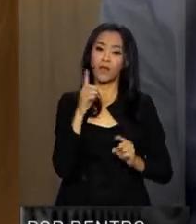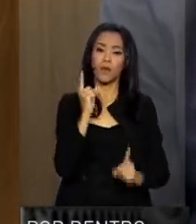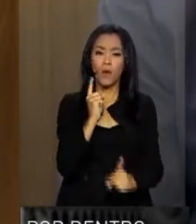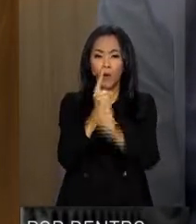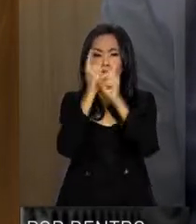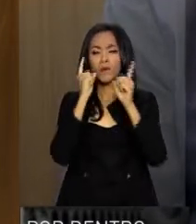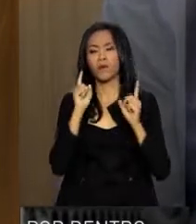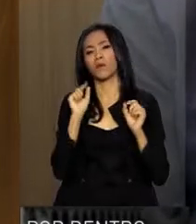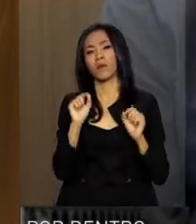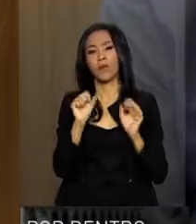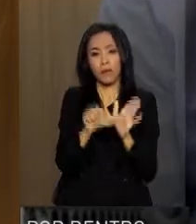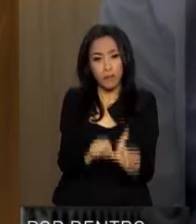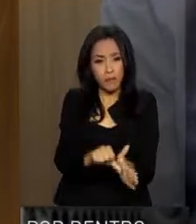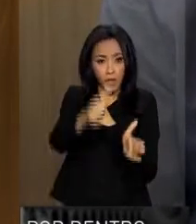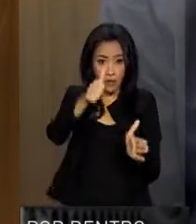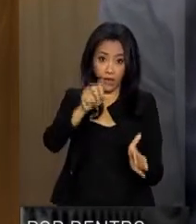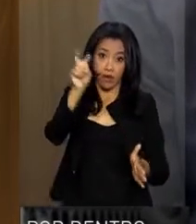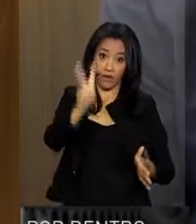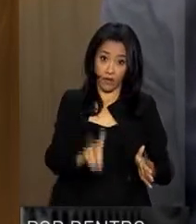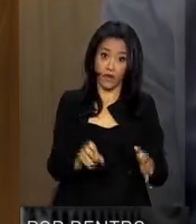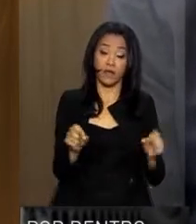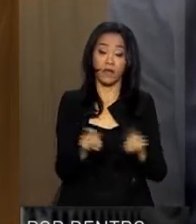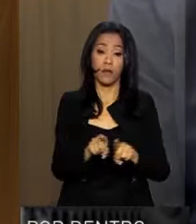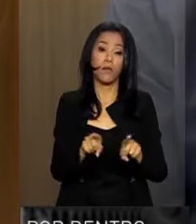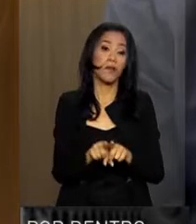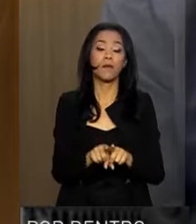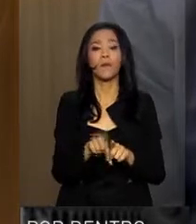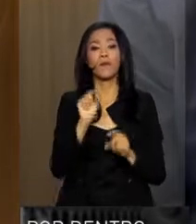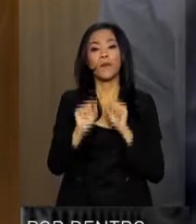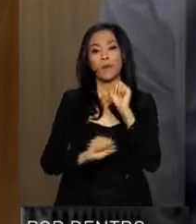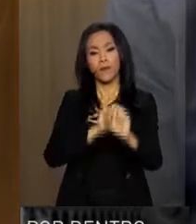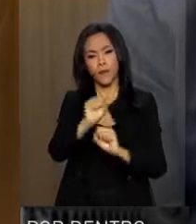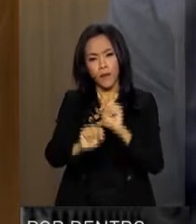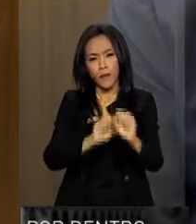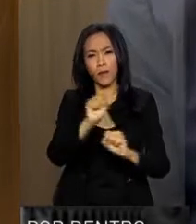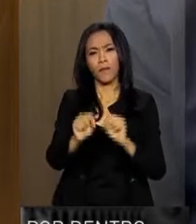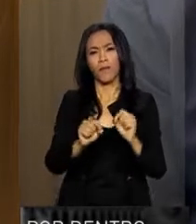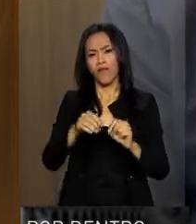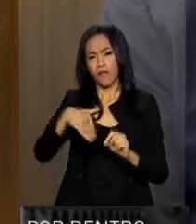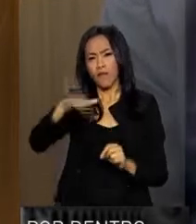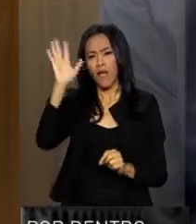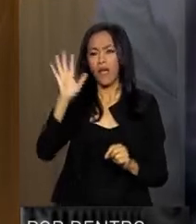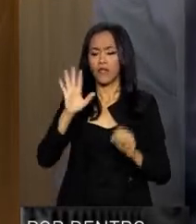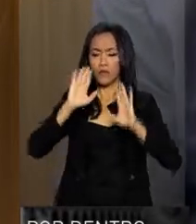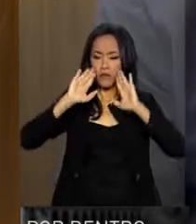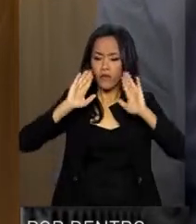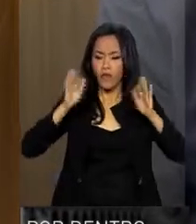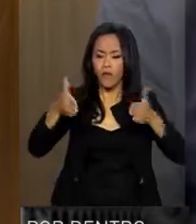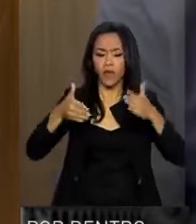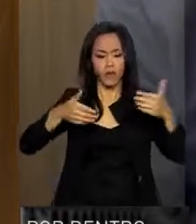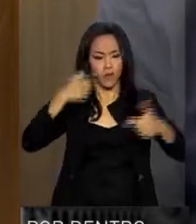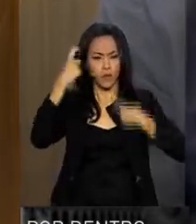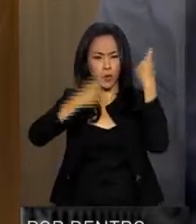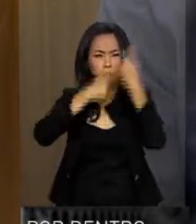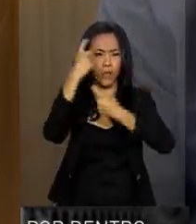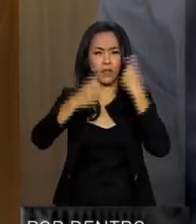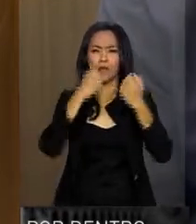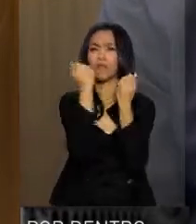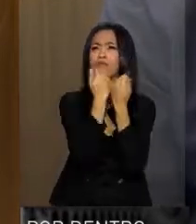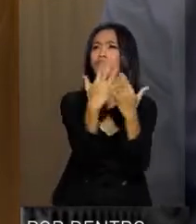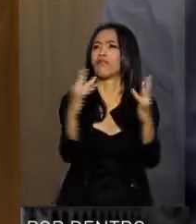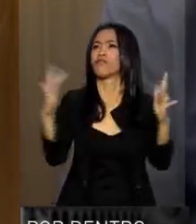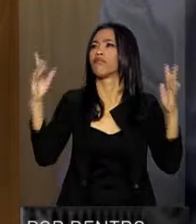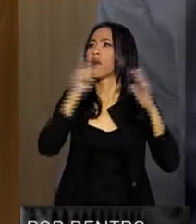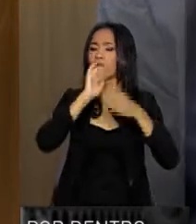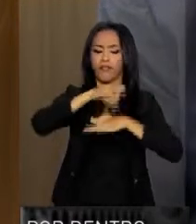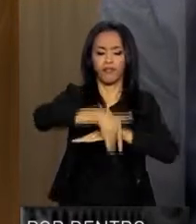pela primeira vez também o cunho foi muito mais sócio ambiental do que comercial isso